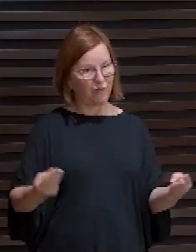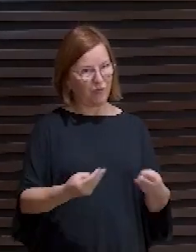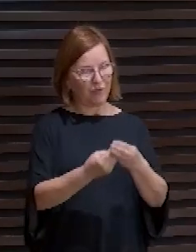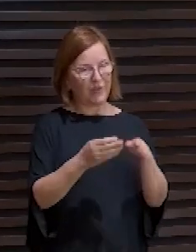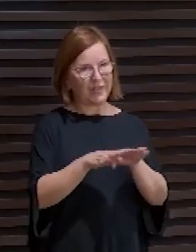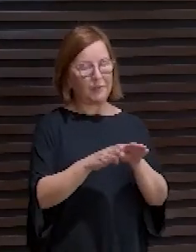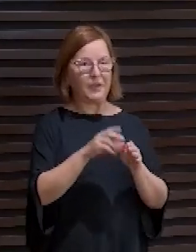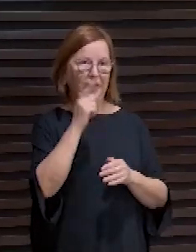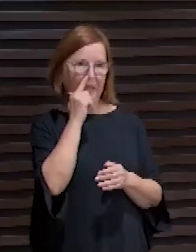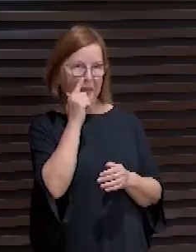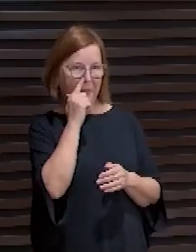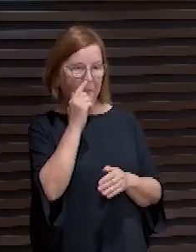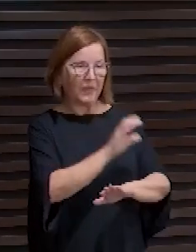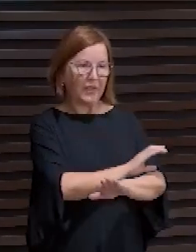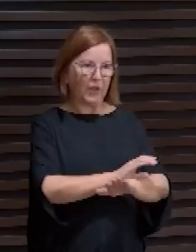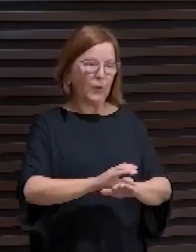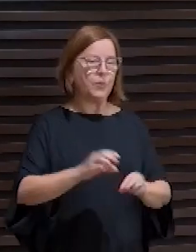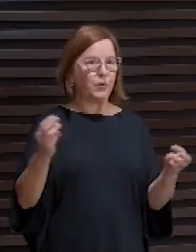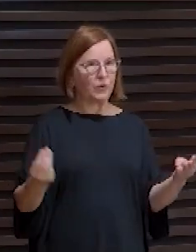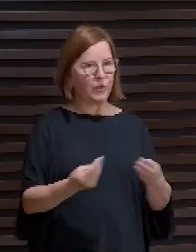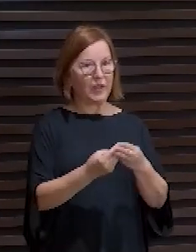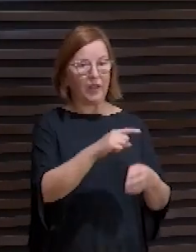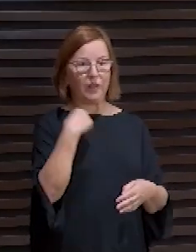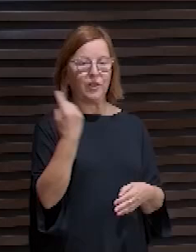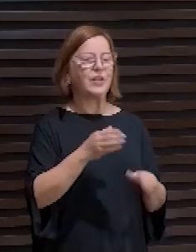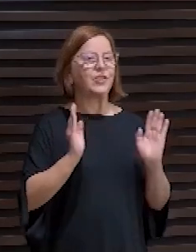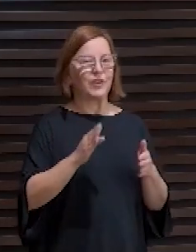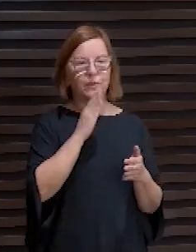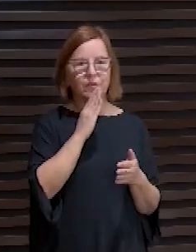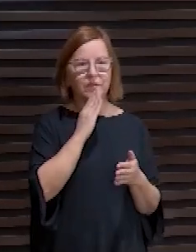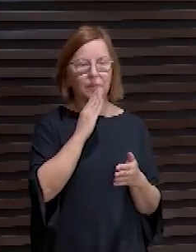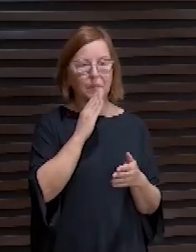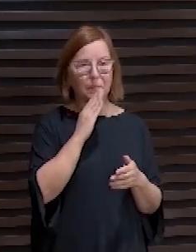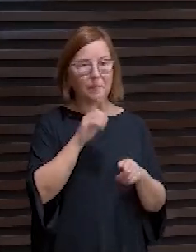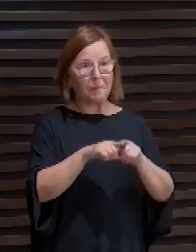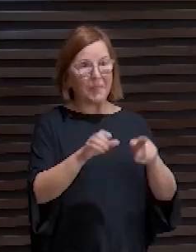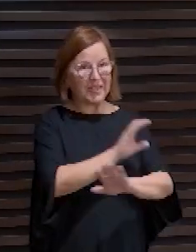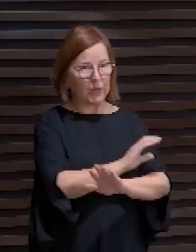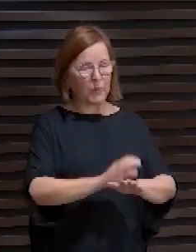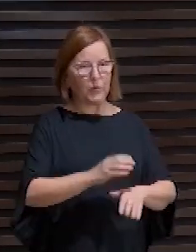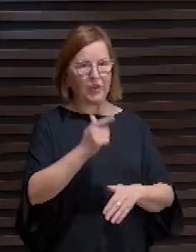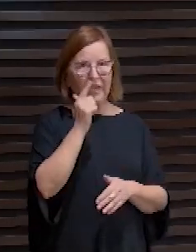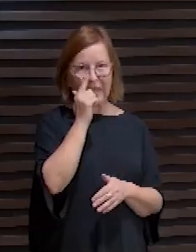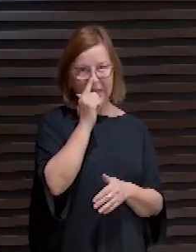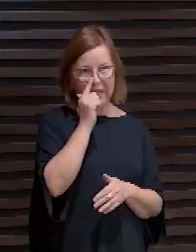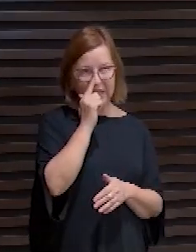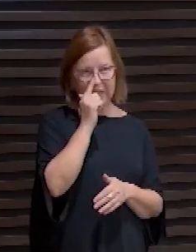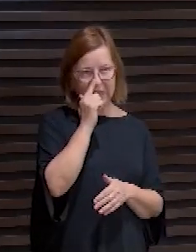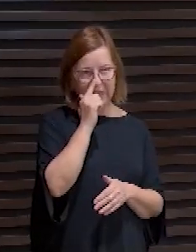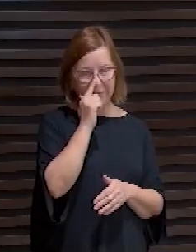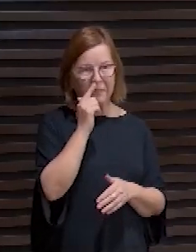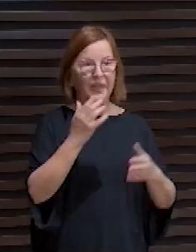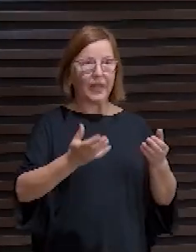cultura judaica? Nós já conhecemos. O que é a cultura helênica? É uma cultura que ela